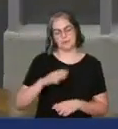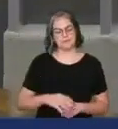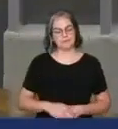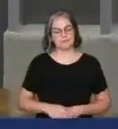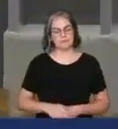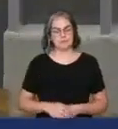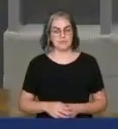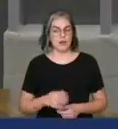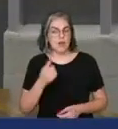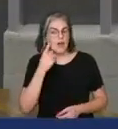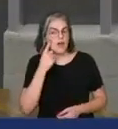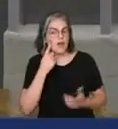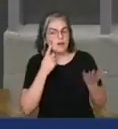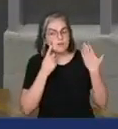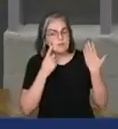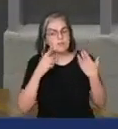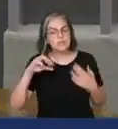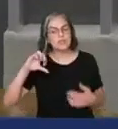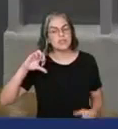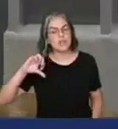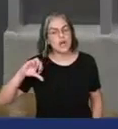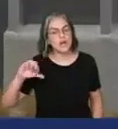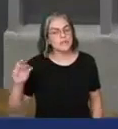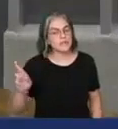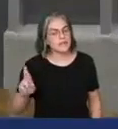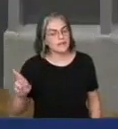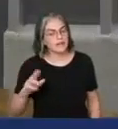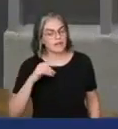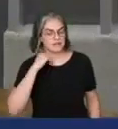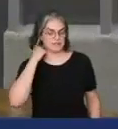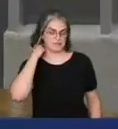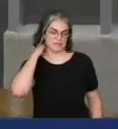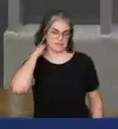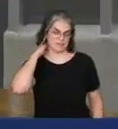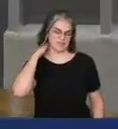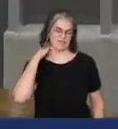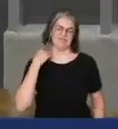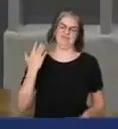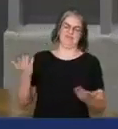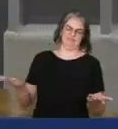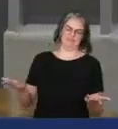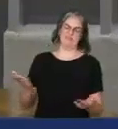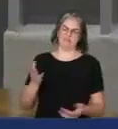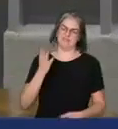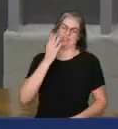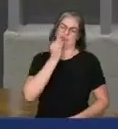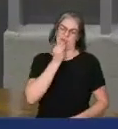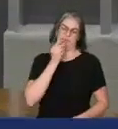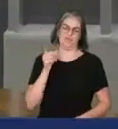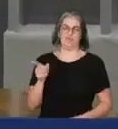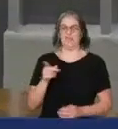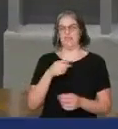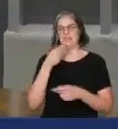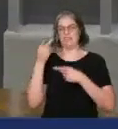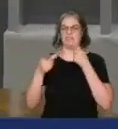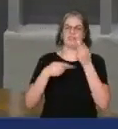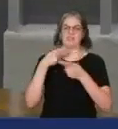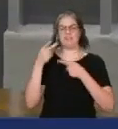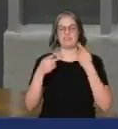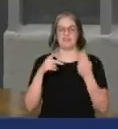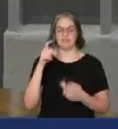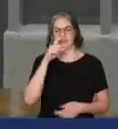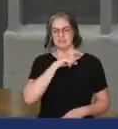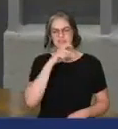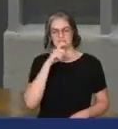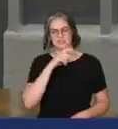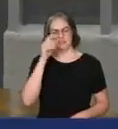a gasolina custava com Bolsonaro. Isso cala a boca de qualquer pretensão demagógica da ultradireita,